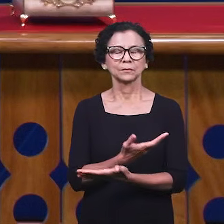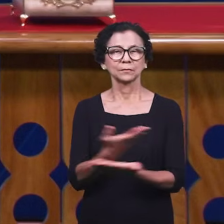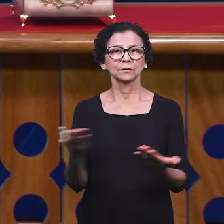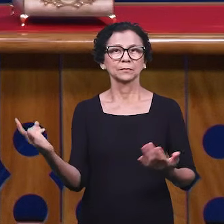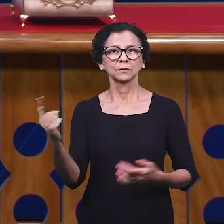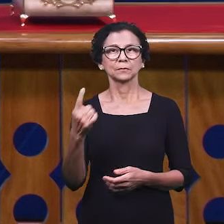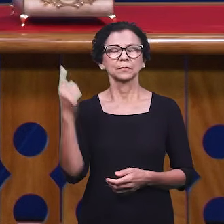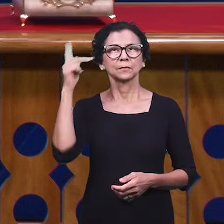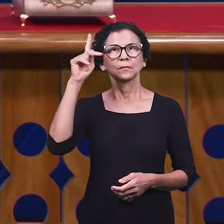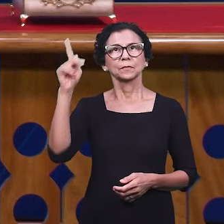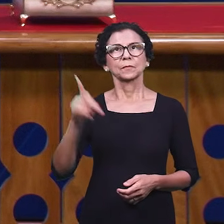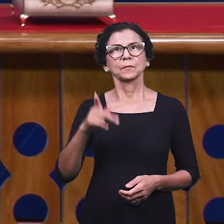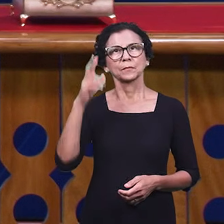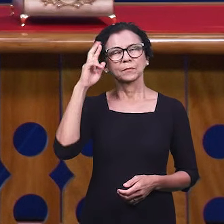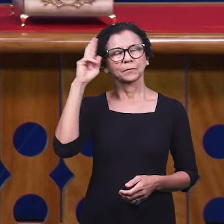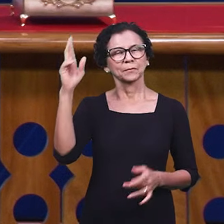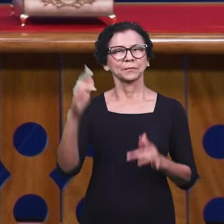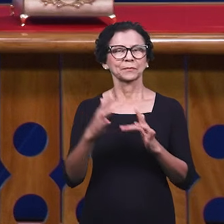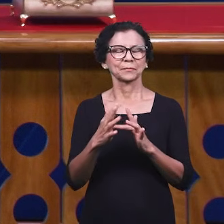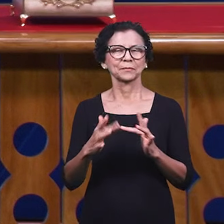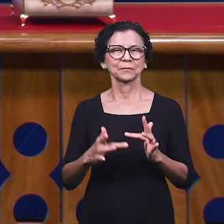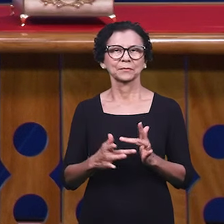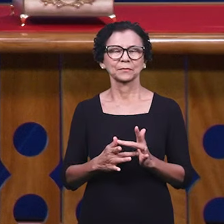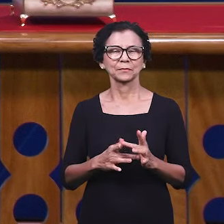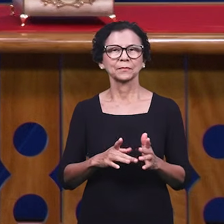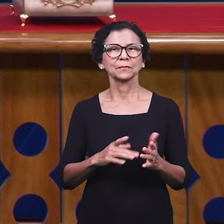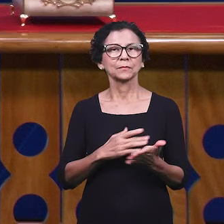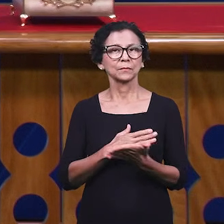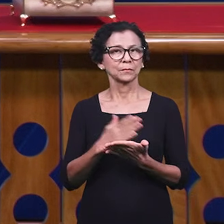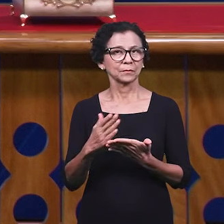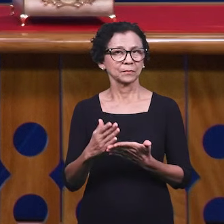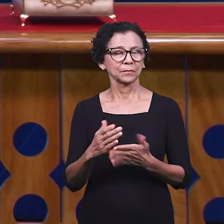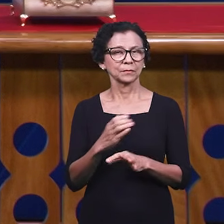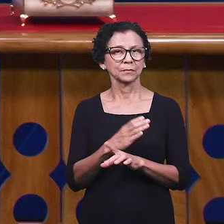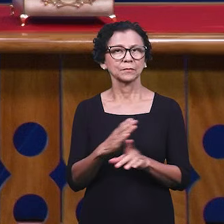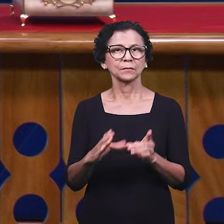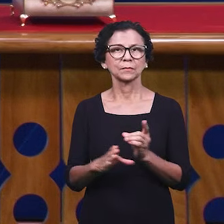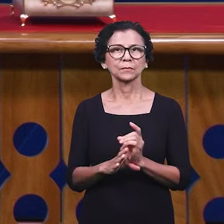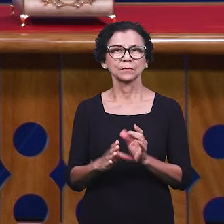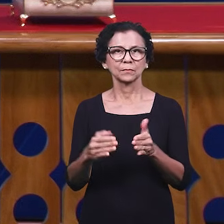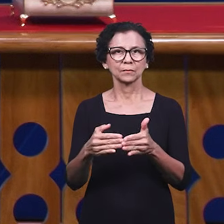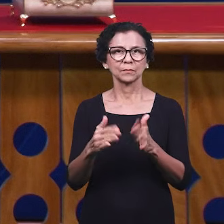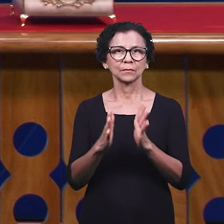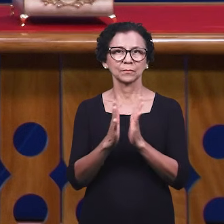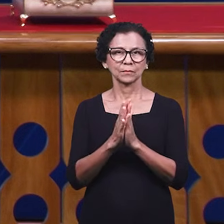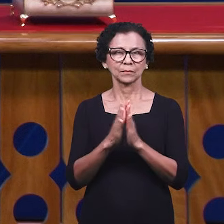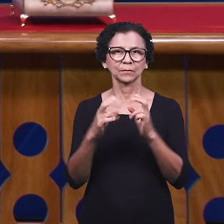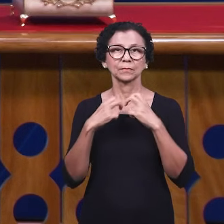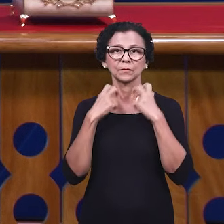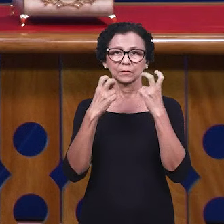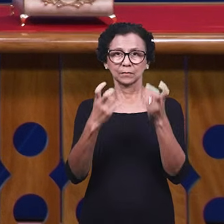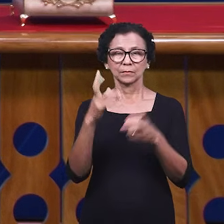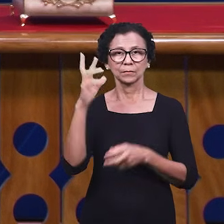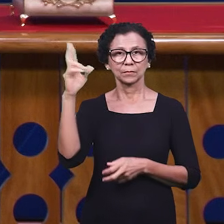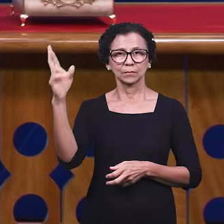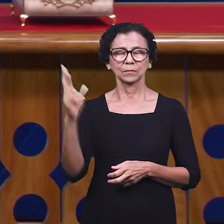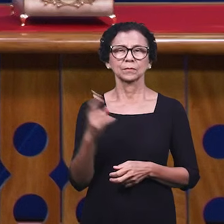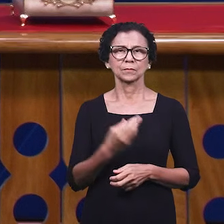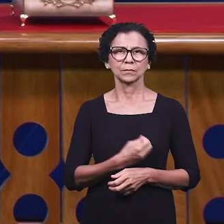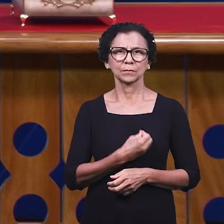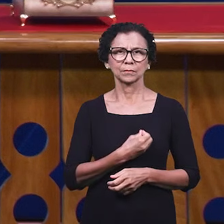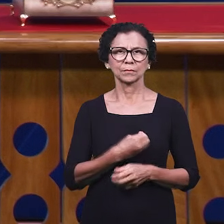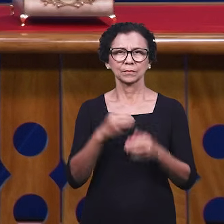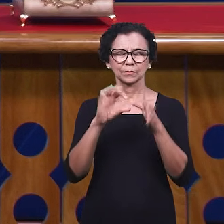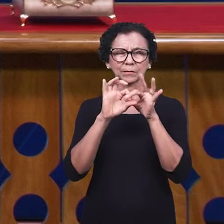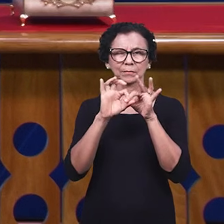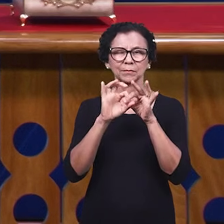Nós saudamos a todos com a paz do Senhor Jesus. Nós vamos iniciar esse culto de oração fazendo um clamor ao Senhor. Você, onde estiver, feche os